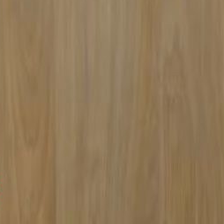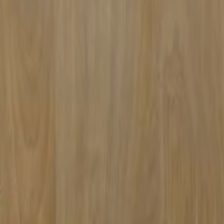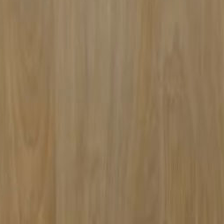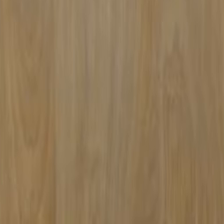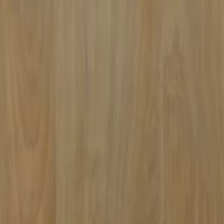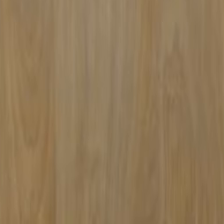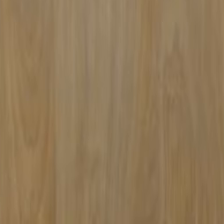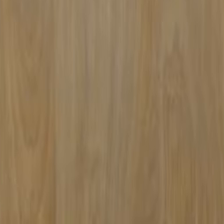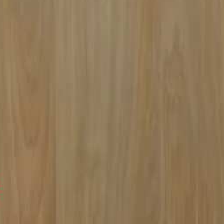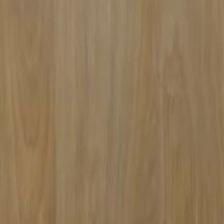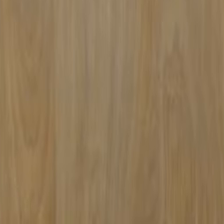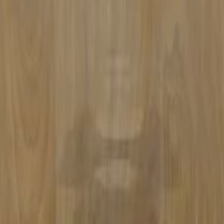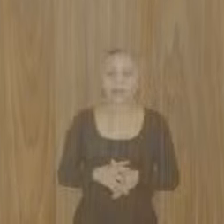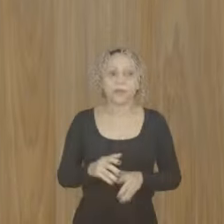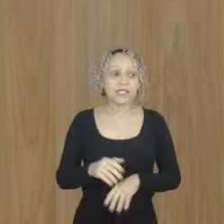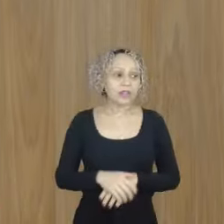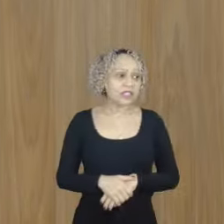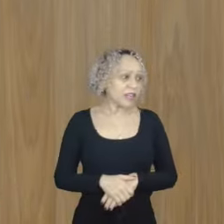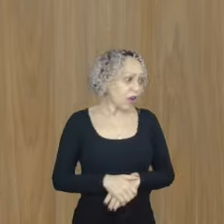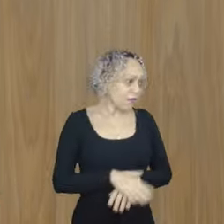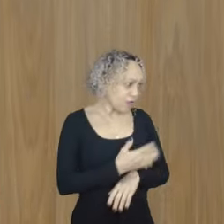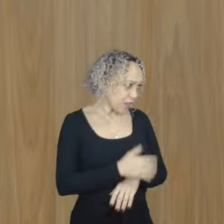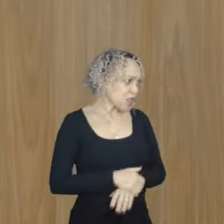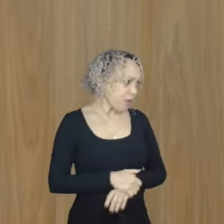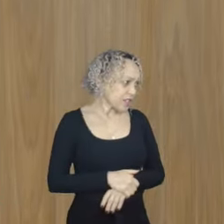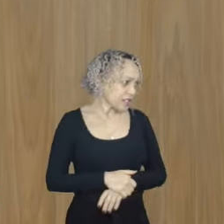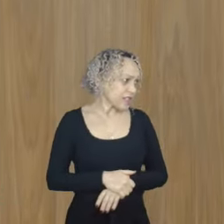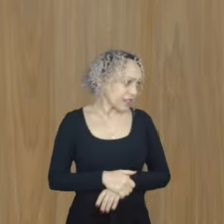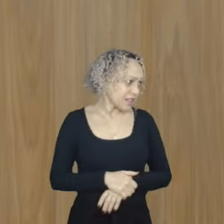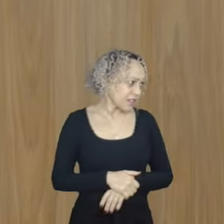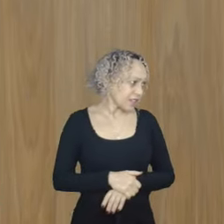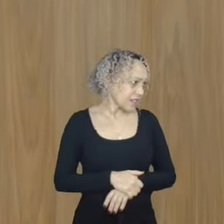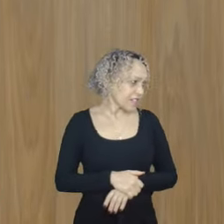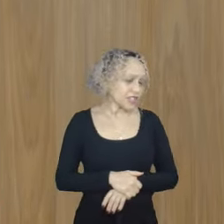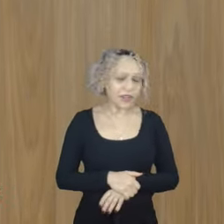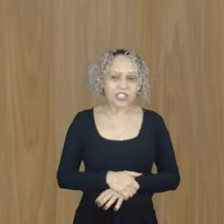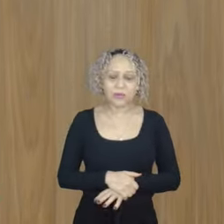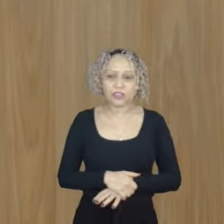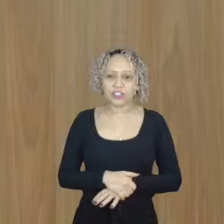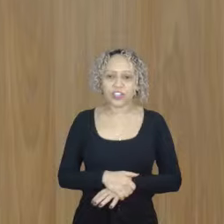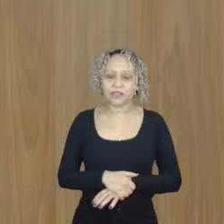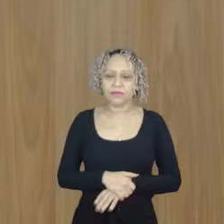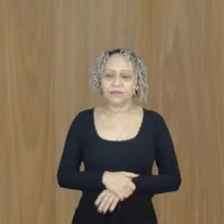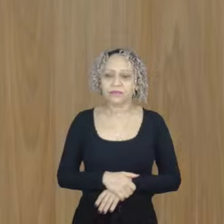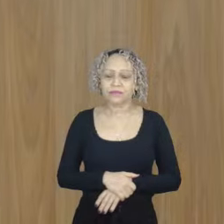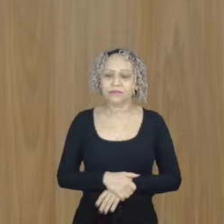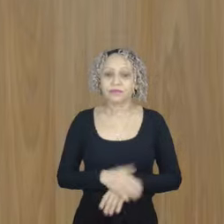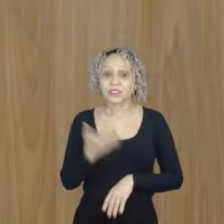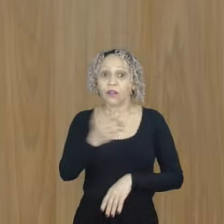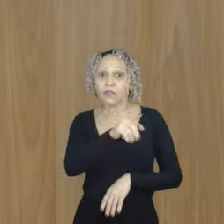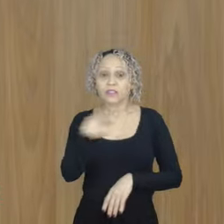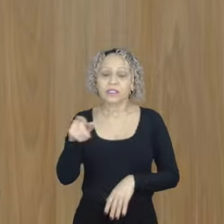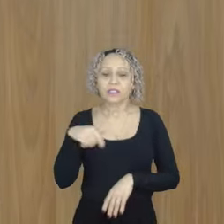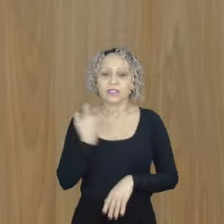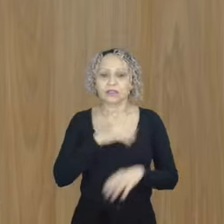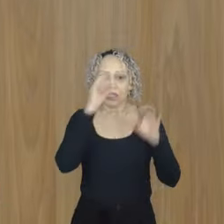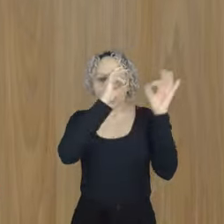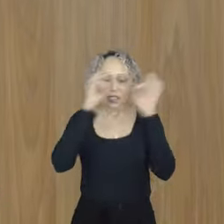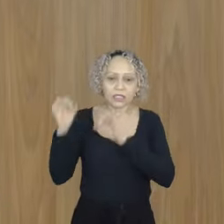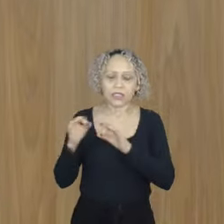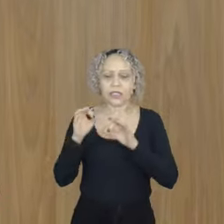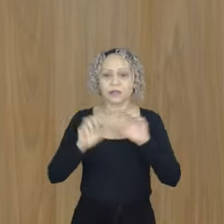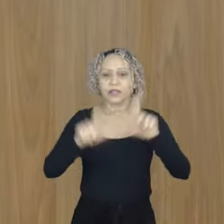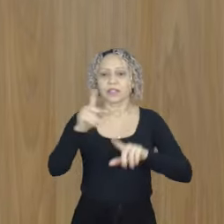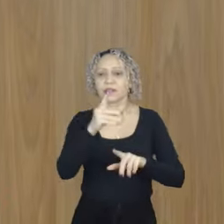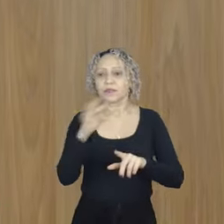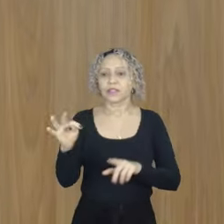Bom dia para você que está ligadinho aqui na Rede Povo de Comunicação, pelo Facebook, pela Rádio PT na web, pela TV PT aqui no YouTube e